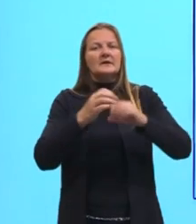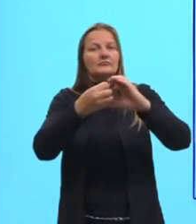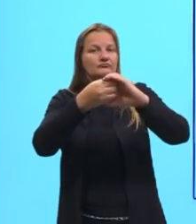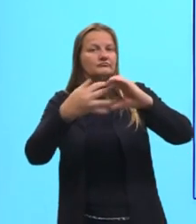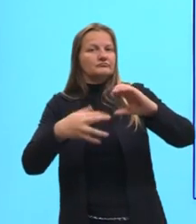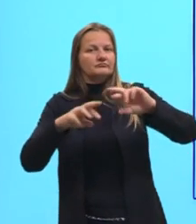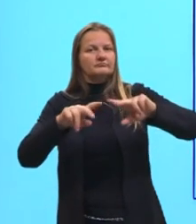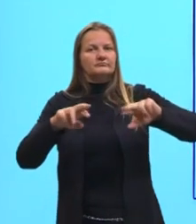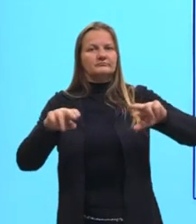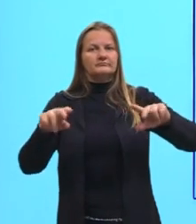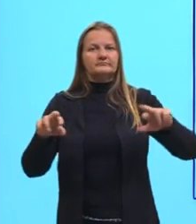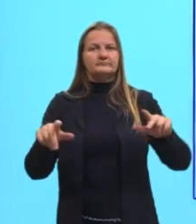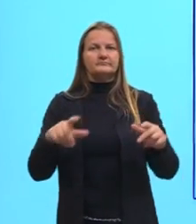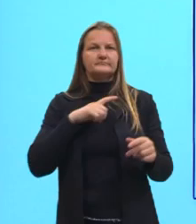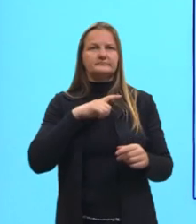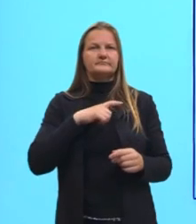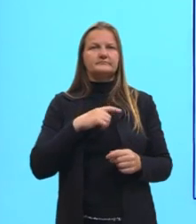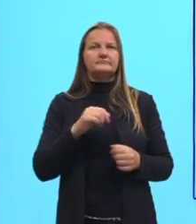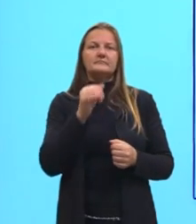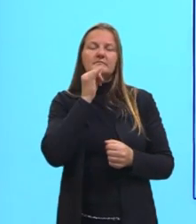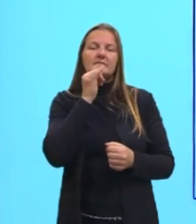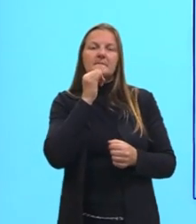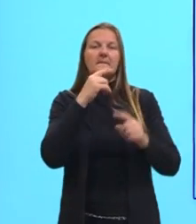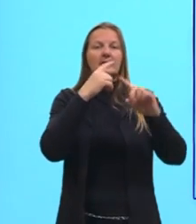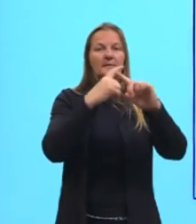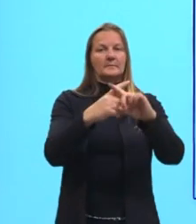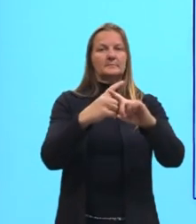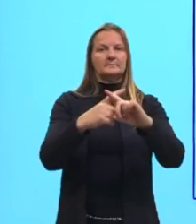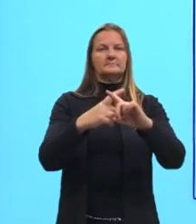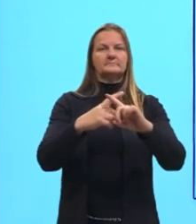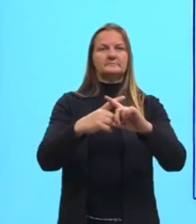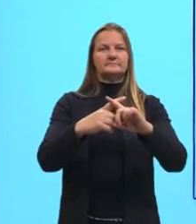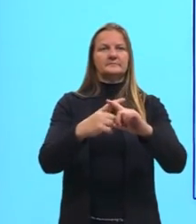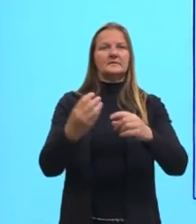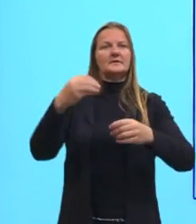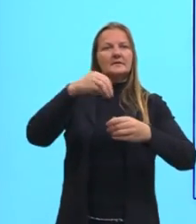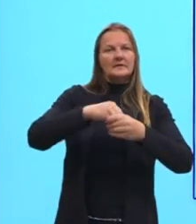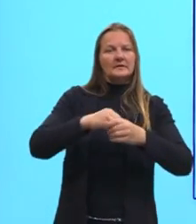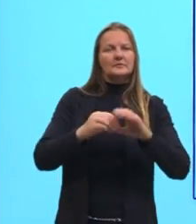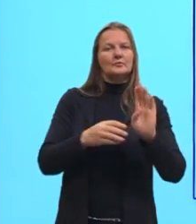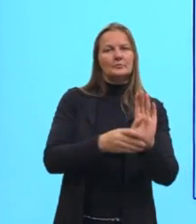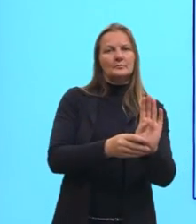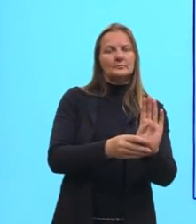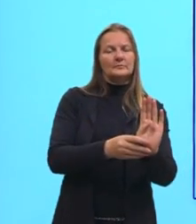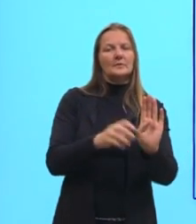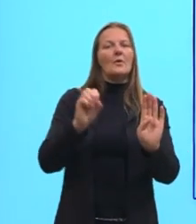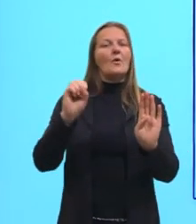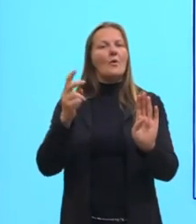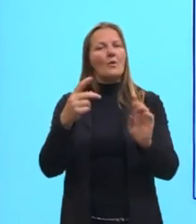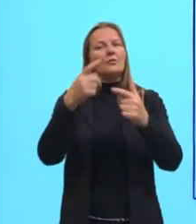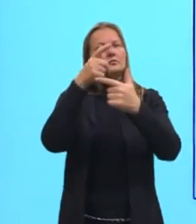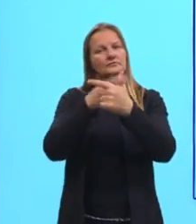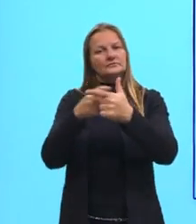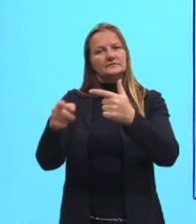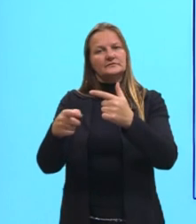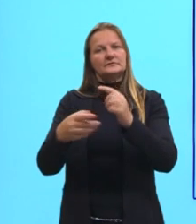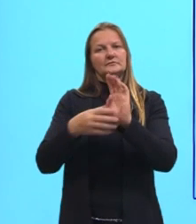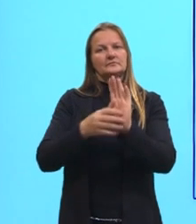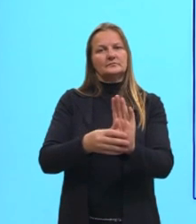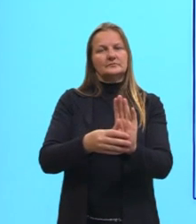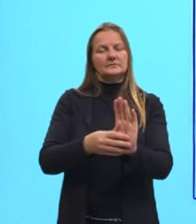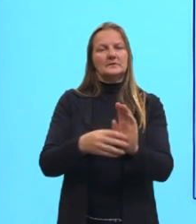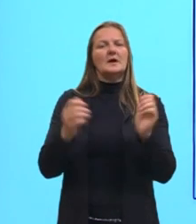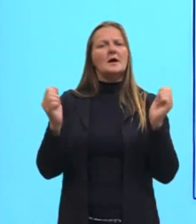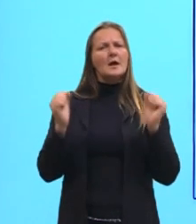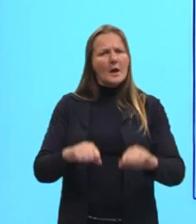ela servem quando nós temos uma multiplicação dentro ali da base ou uma divisão e